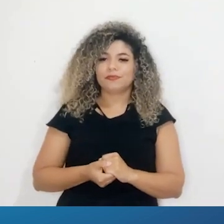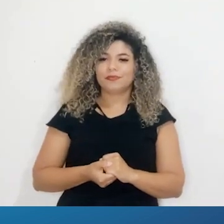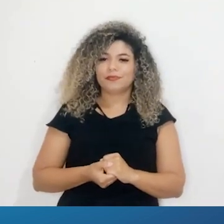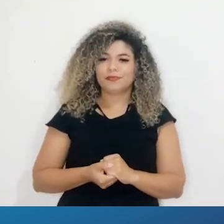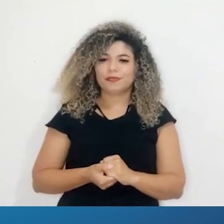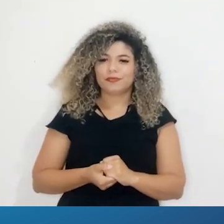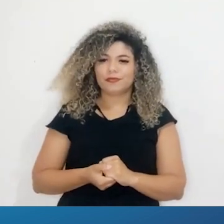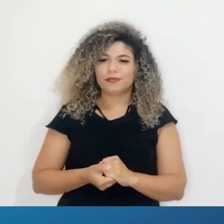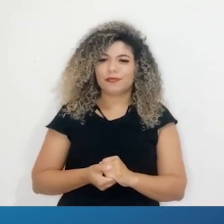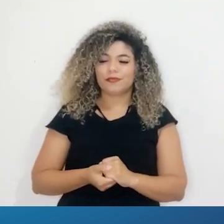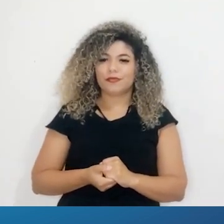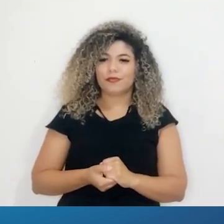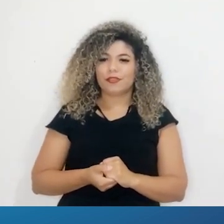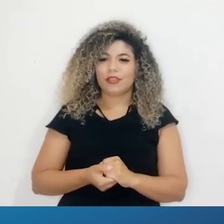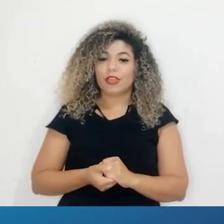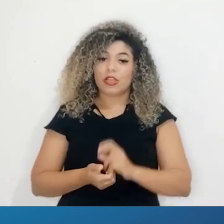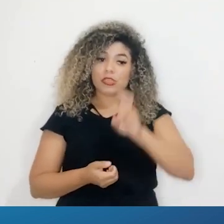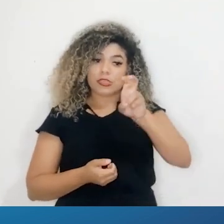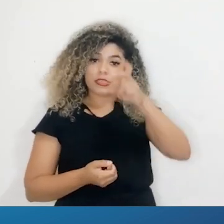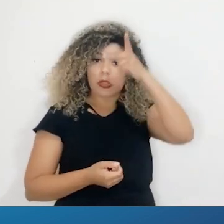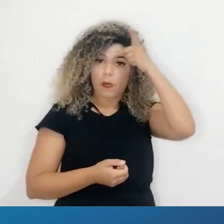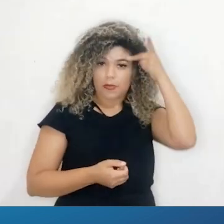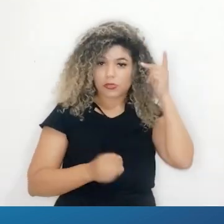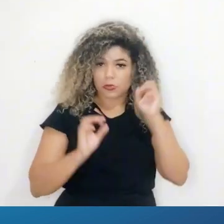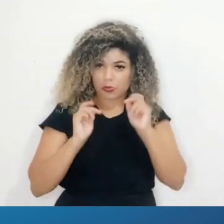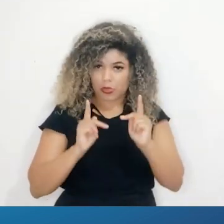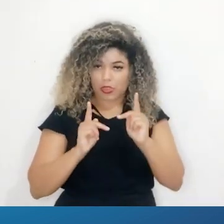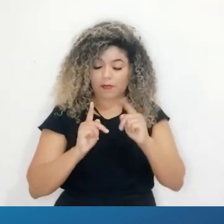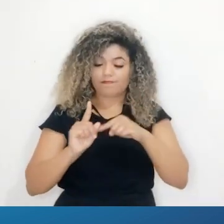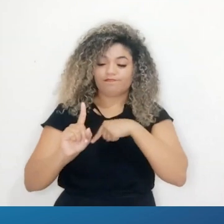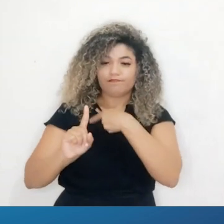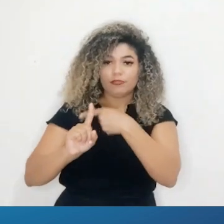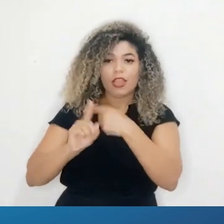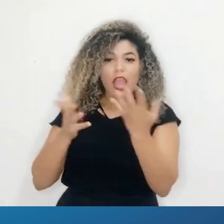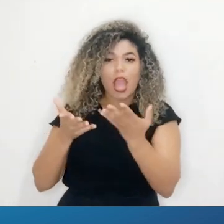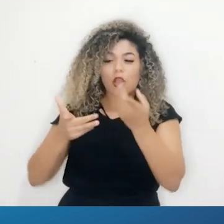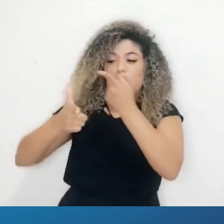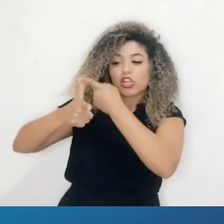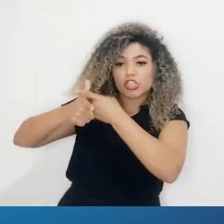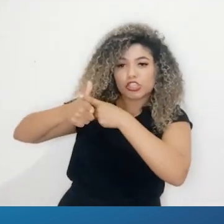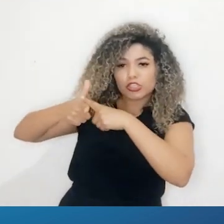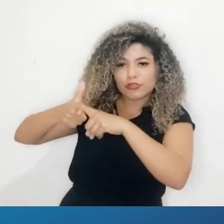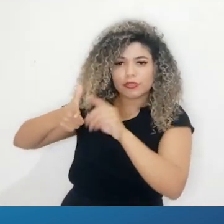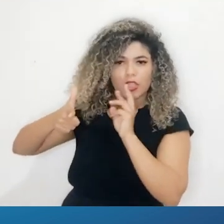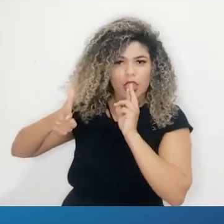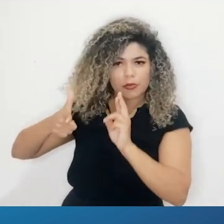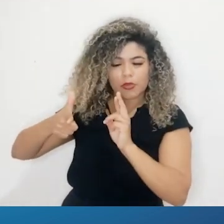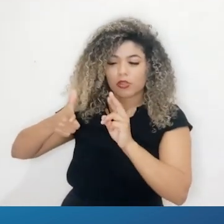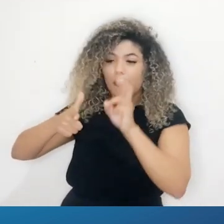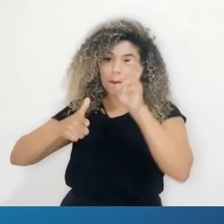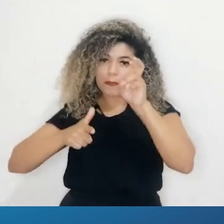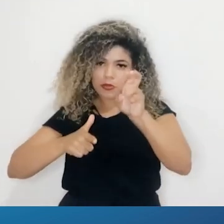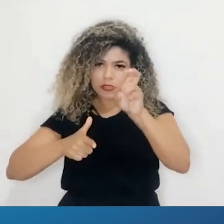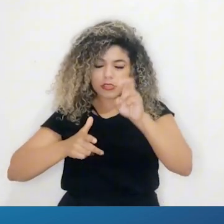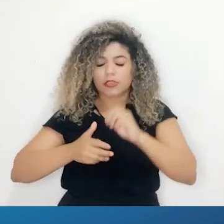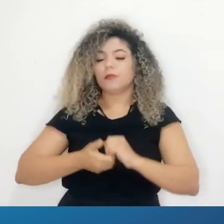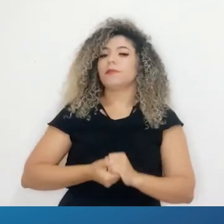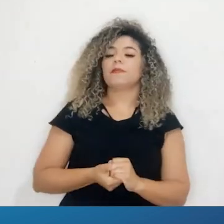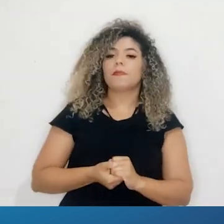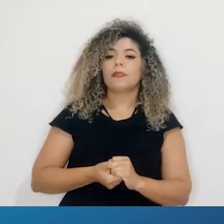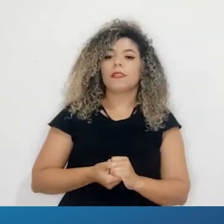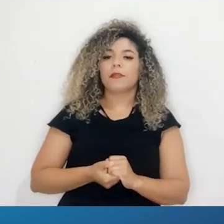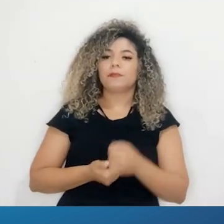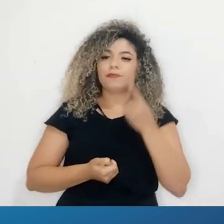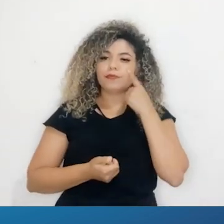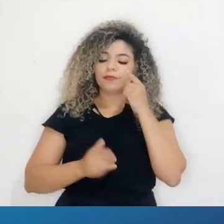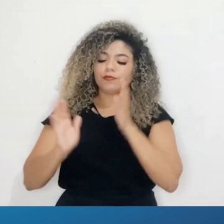202 como são cinco pessoas efetuaremos a divisão por cinco Então vamos conferir